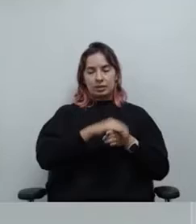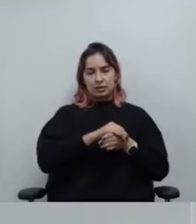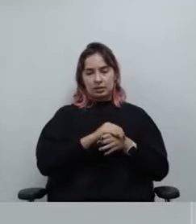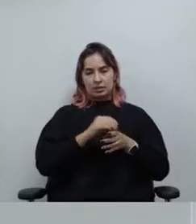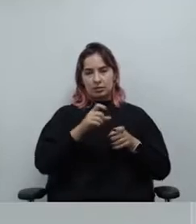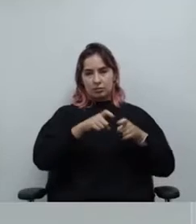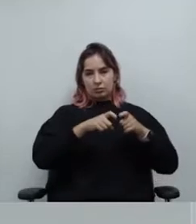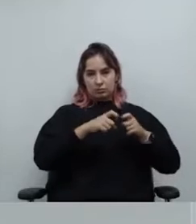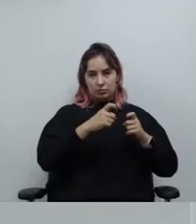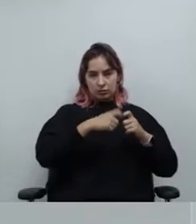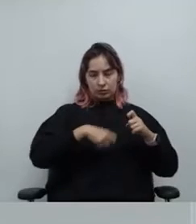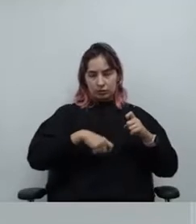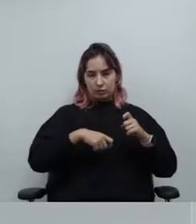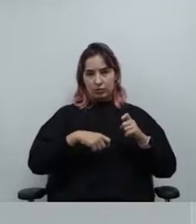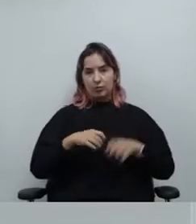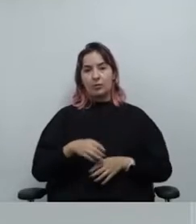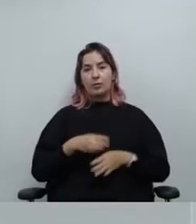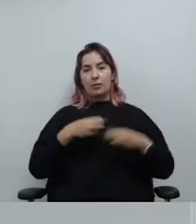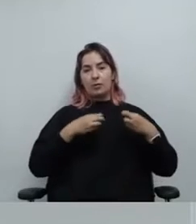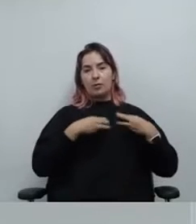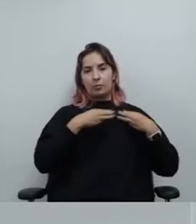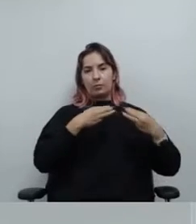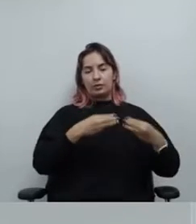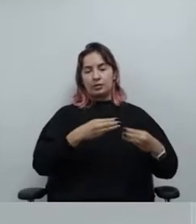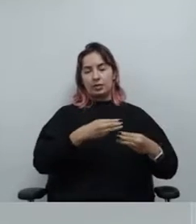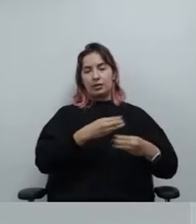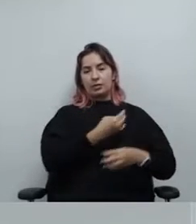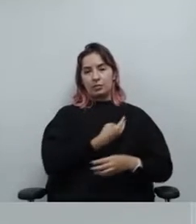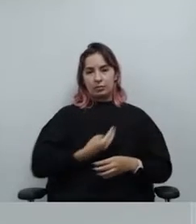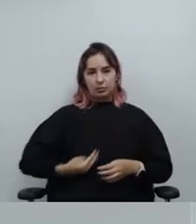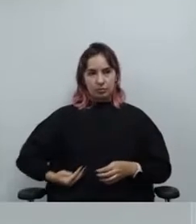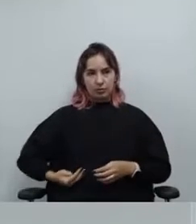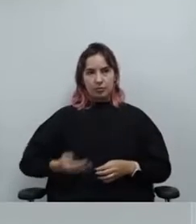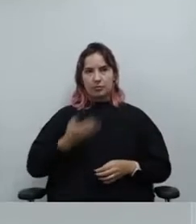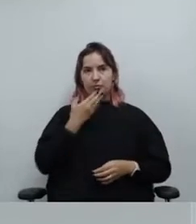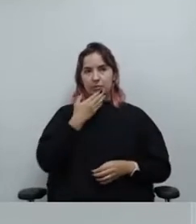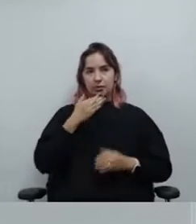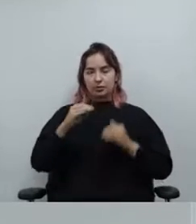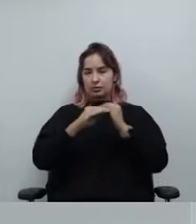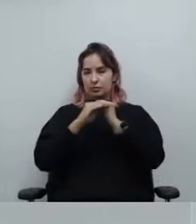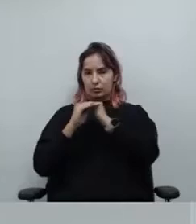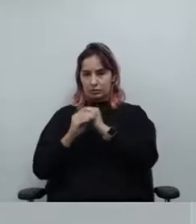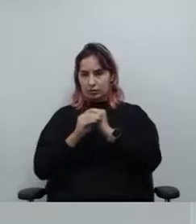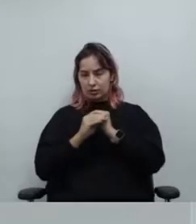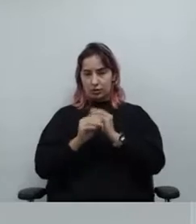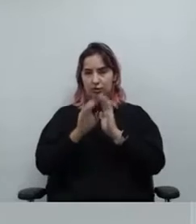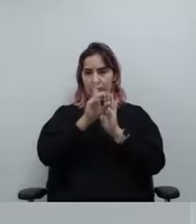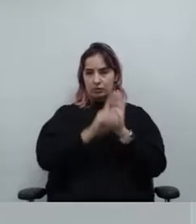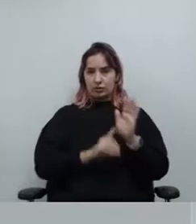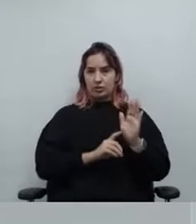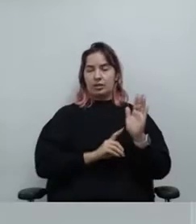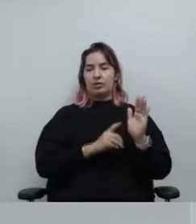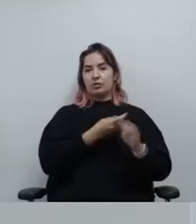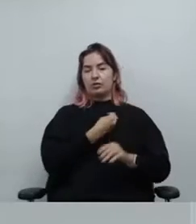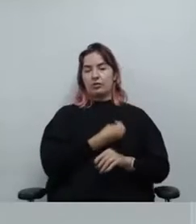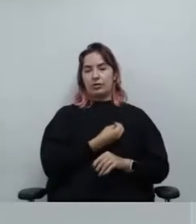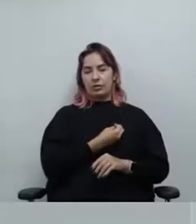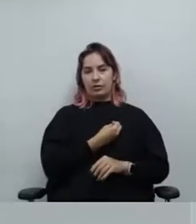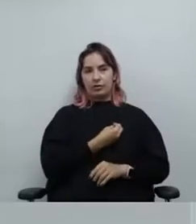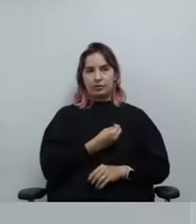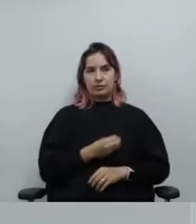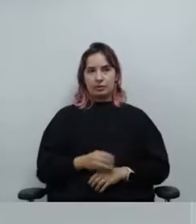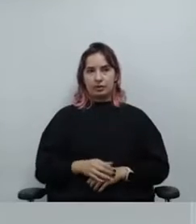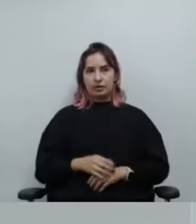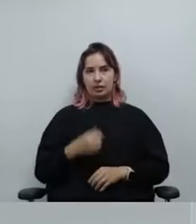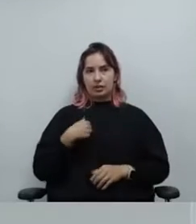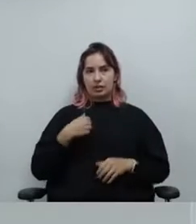O Ministério Público Federal compreende o convívio familiar de pé de igualdade com o direito à vida e, mesmo assim, eu vivenciei,